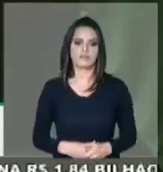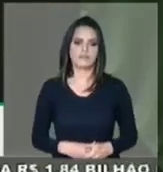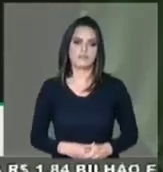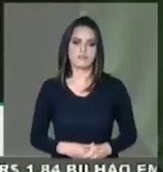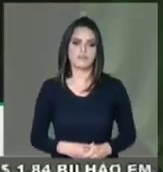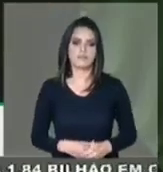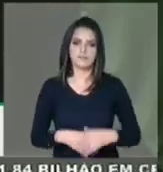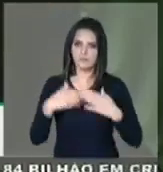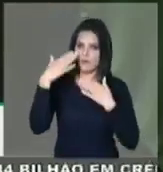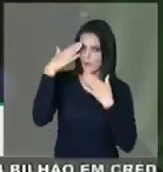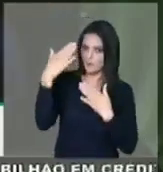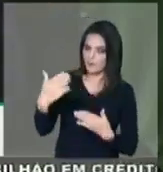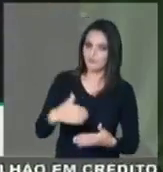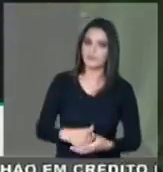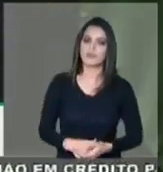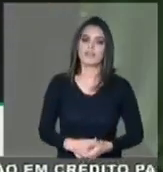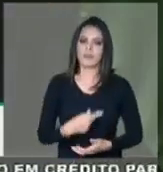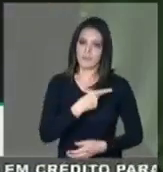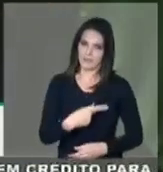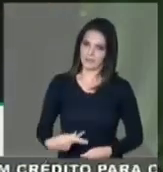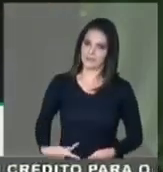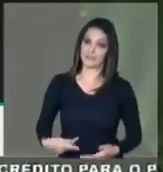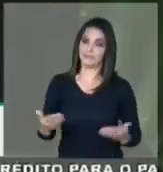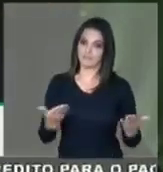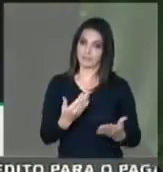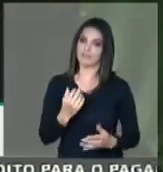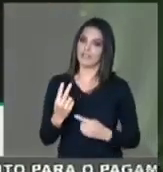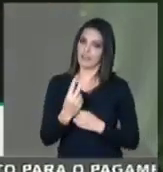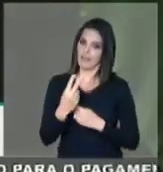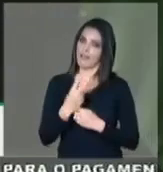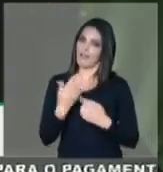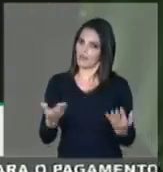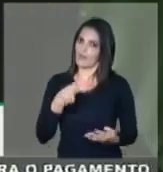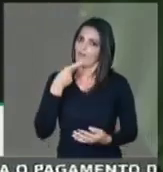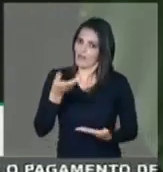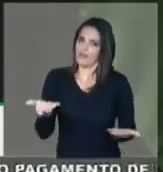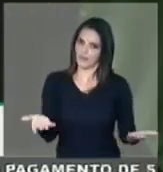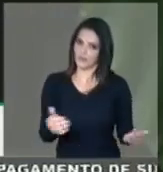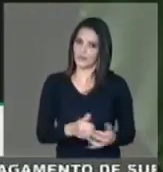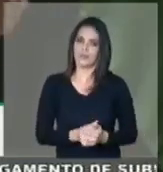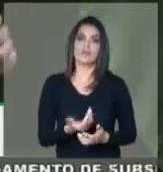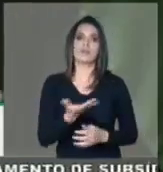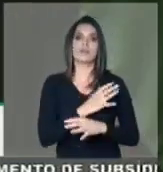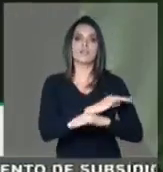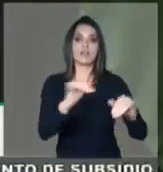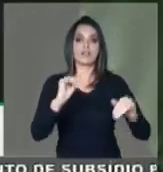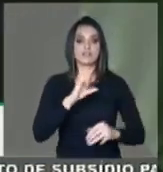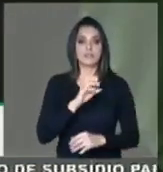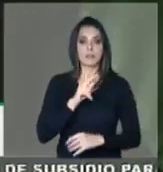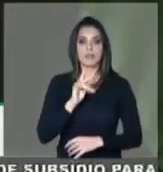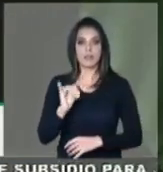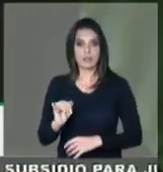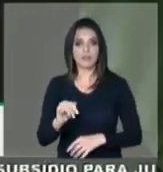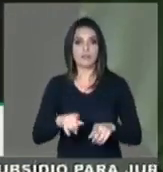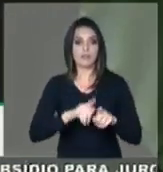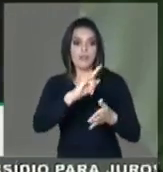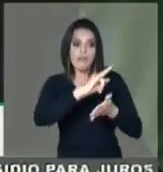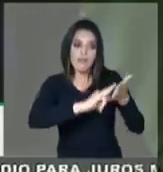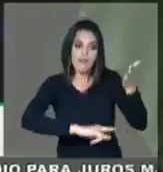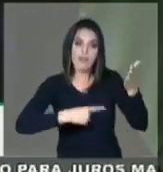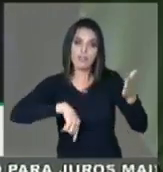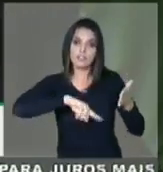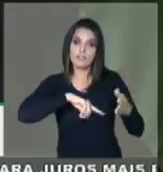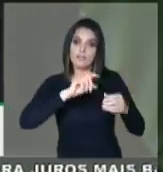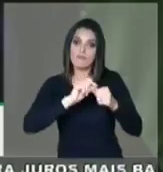obrigado, presidente, pela sua sensibilidade. Para concluir, eu quero apenas dizer que nós, nessa CPI, nesses requerimentos que